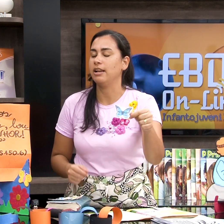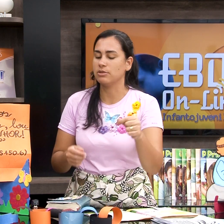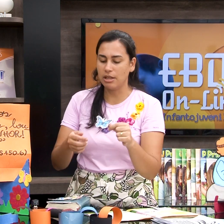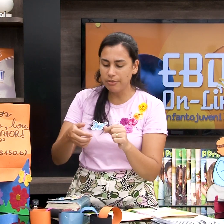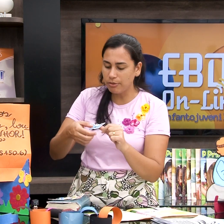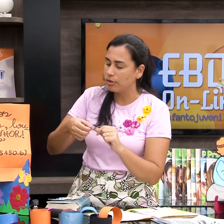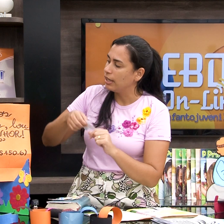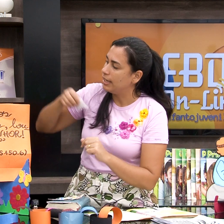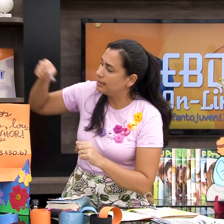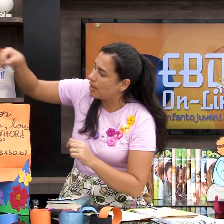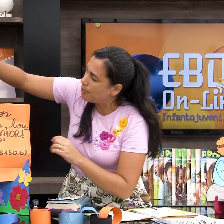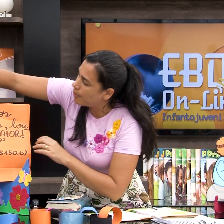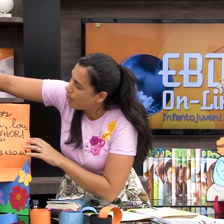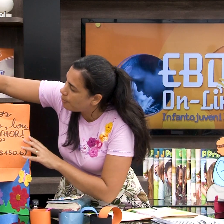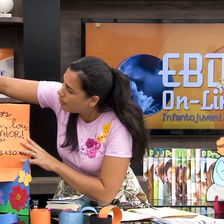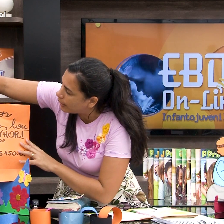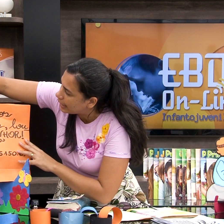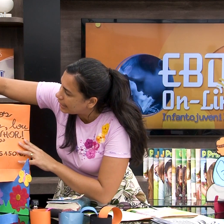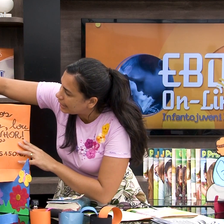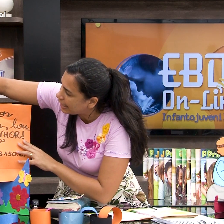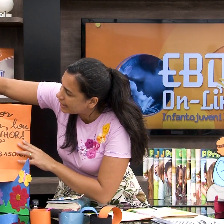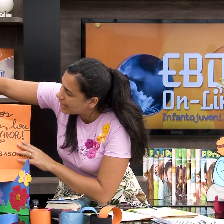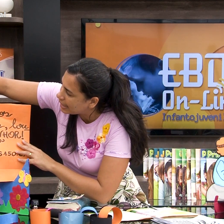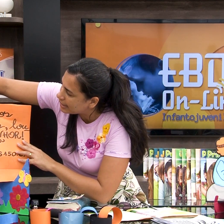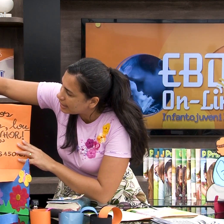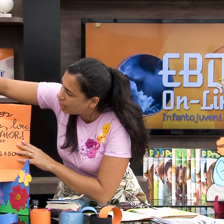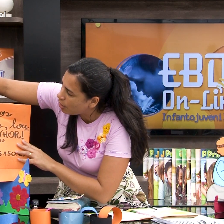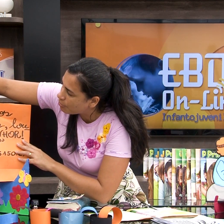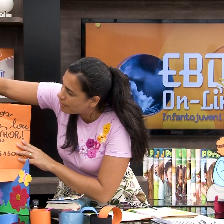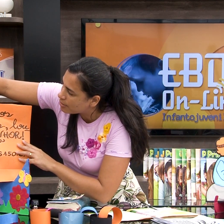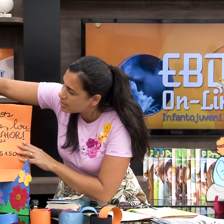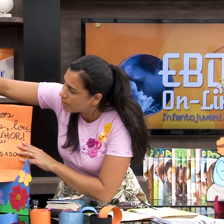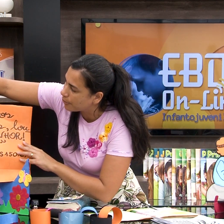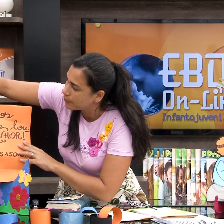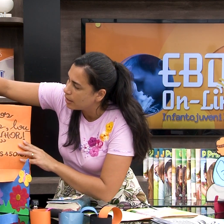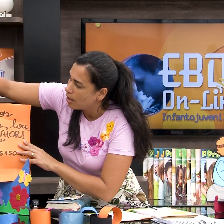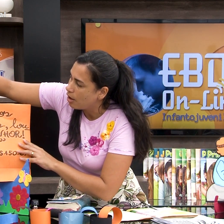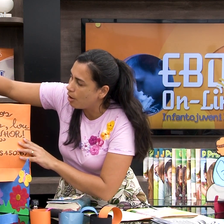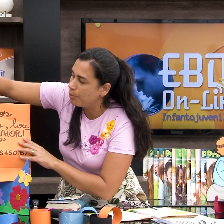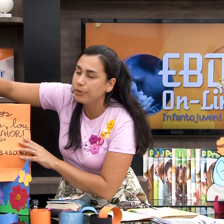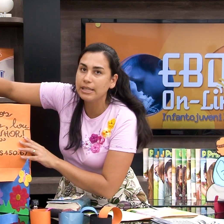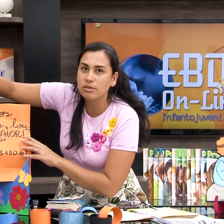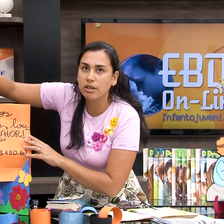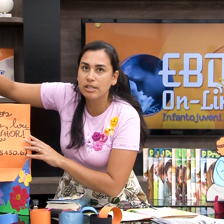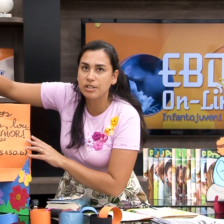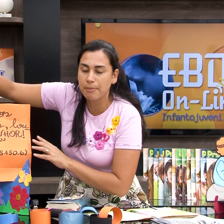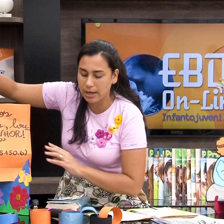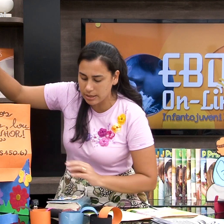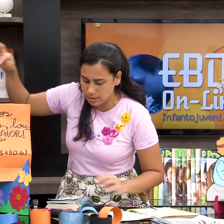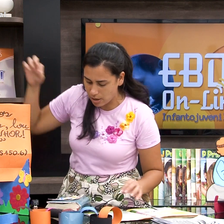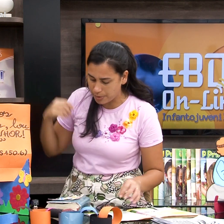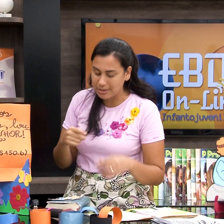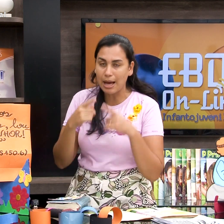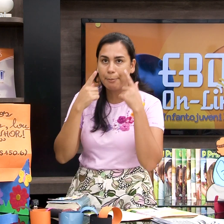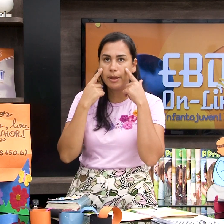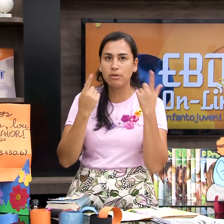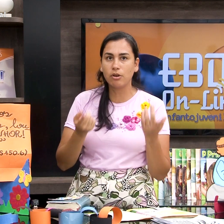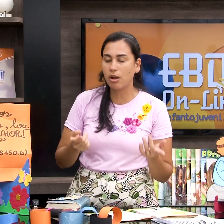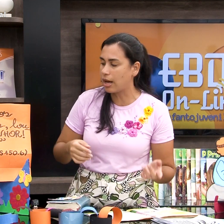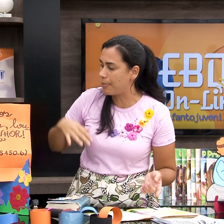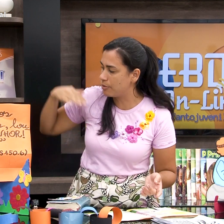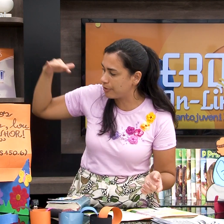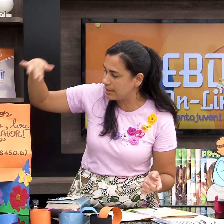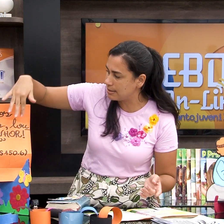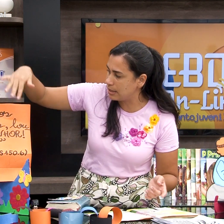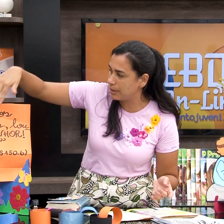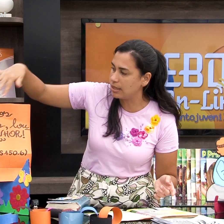Ela é um ser vivo. Então, a borboleta tem que louvar o Senhor. Ó, por isso que eu deixei a marcação, para eu saber onde eu